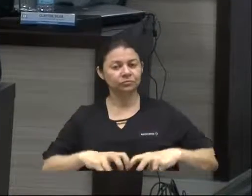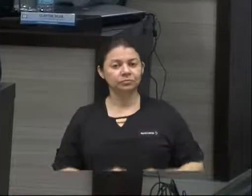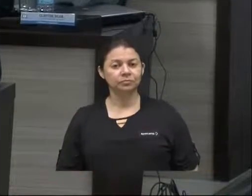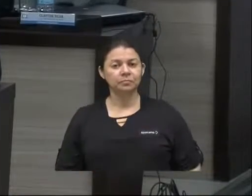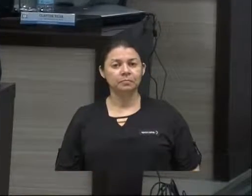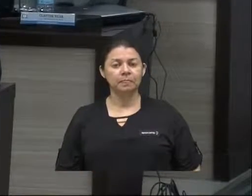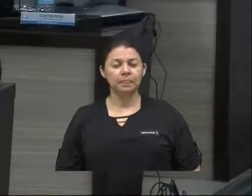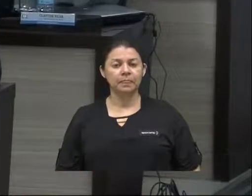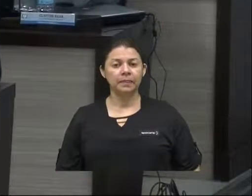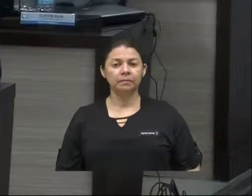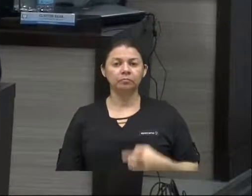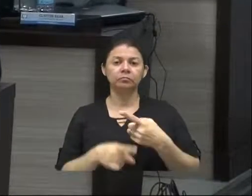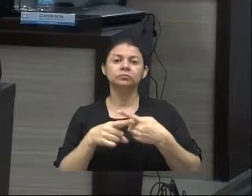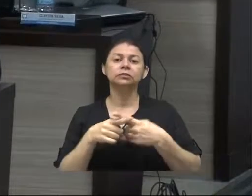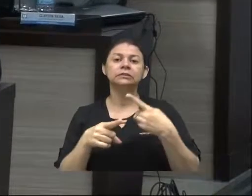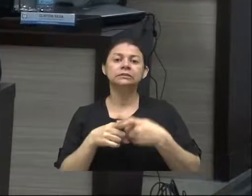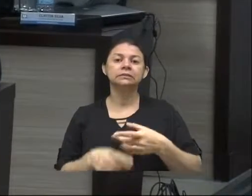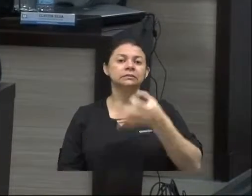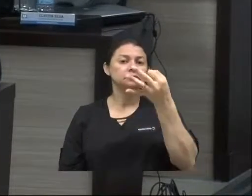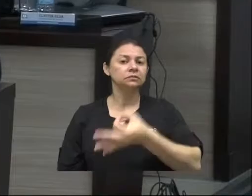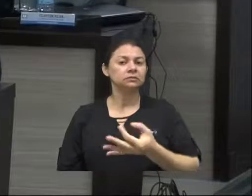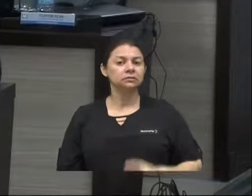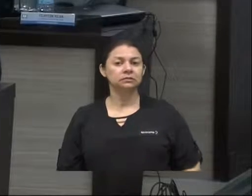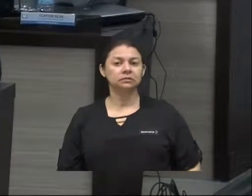denúncia, e as pessoas